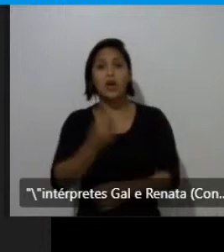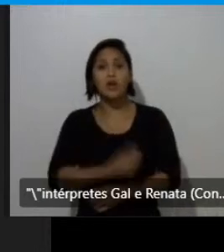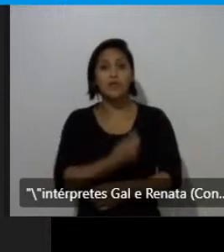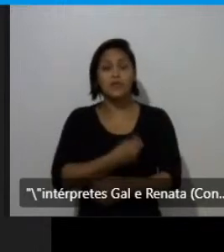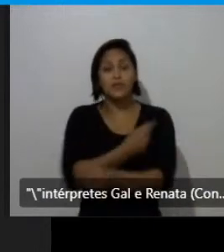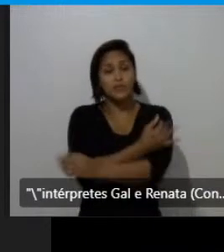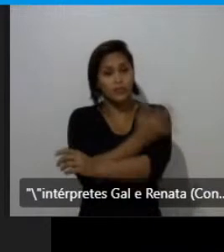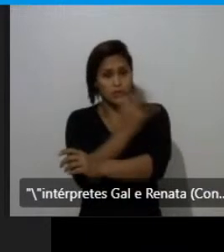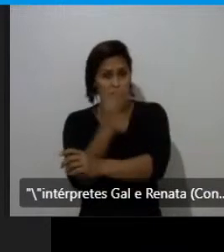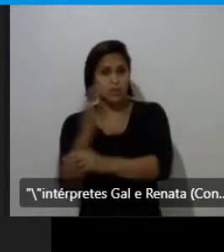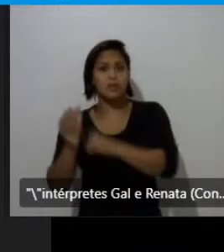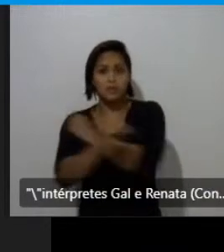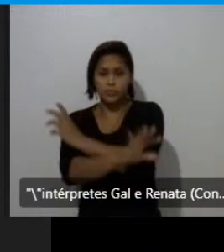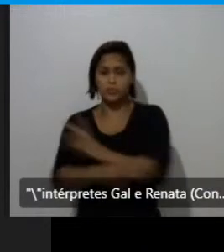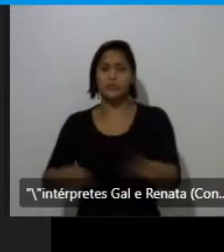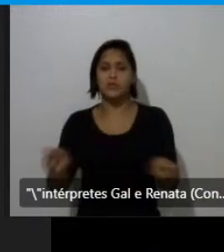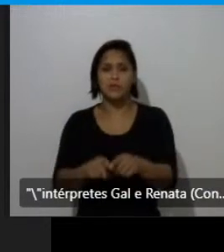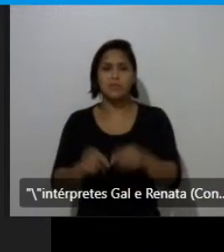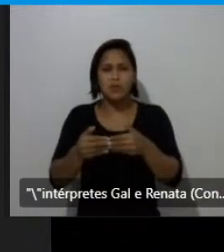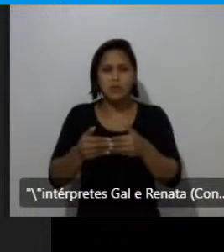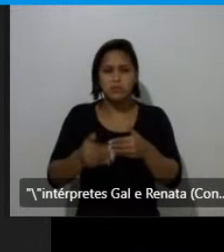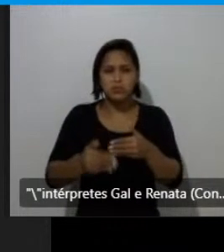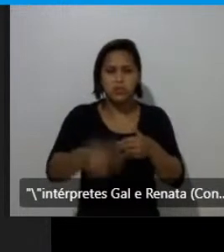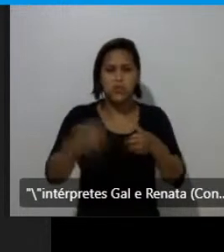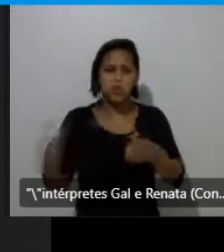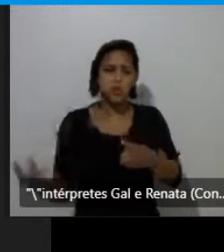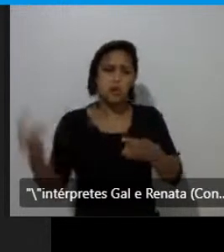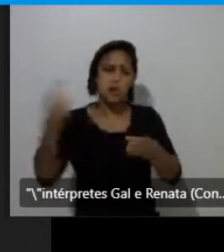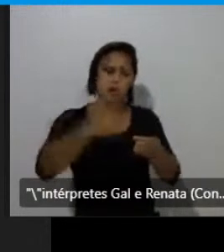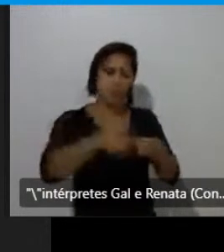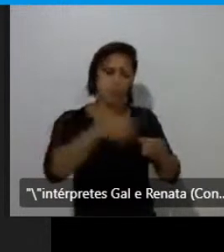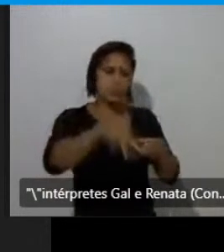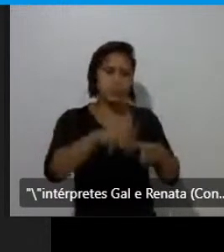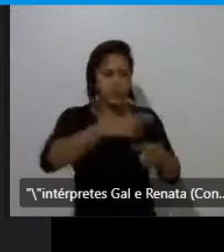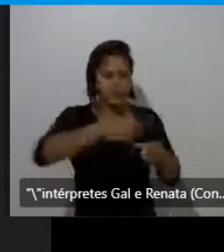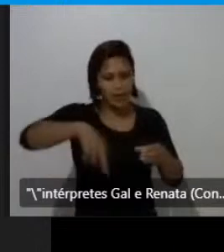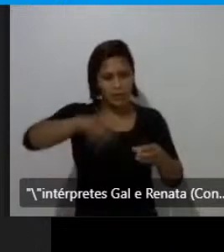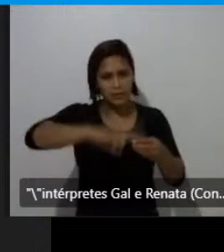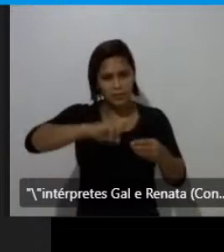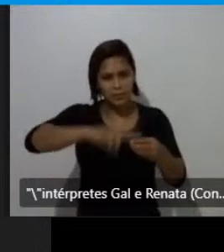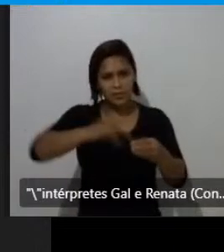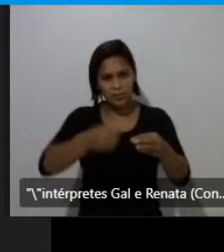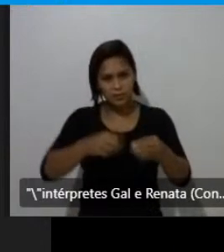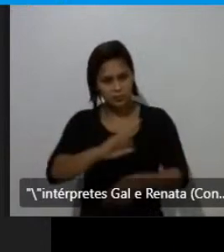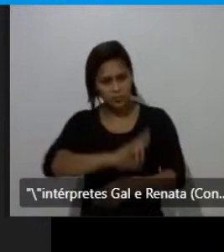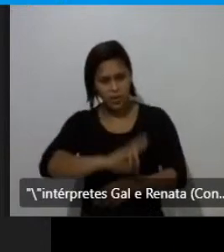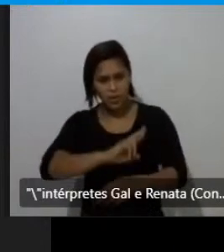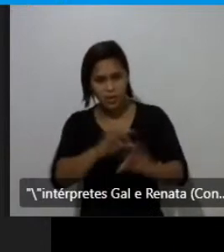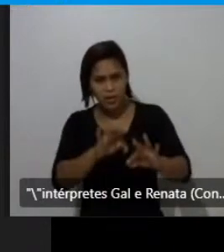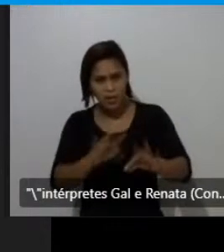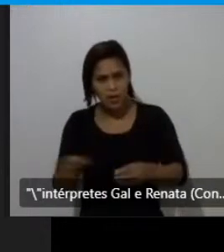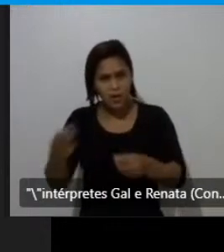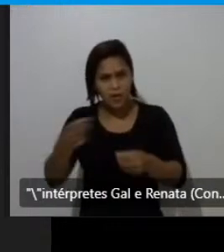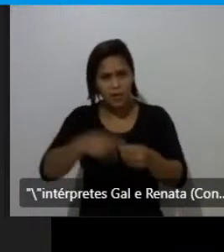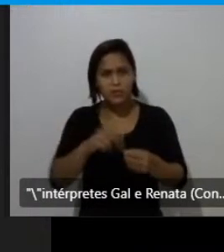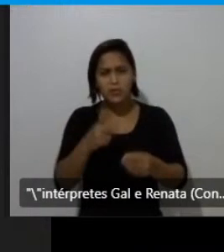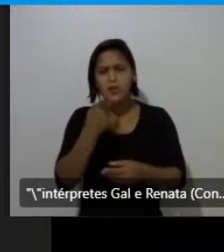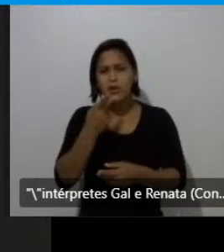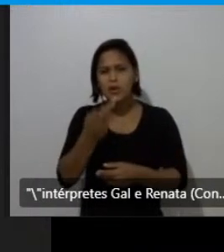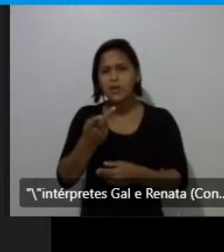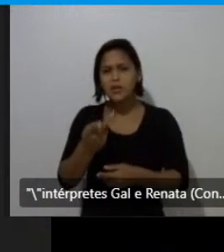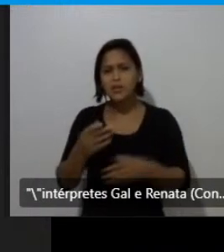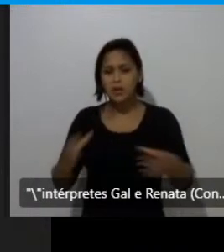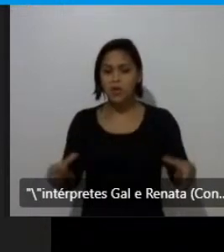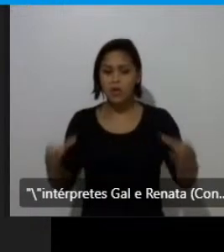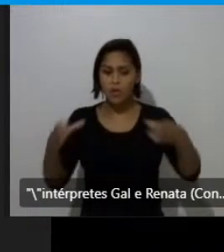né, estão em processos de intensa retomada na região em relação ao que eles chamam do centro